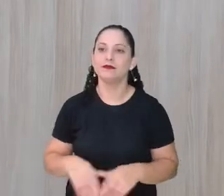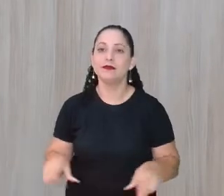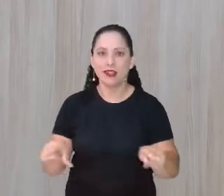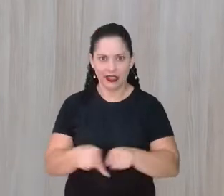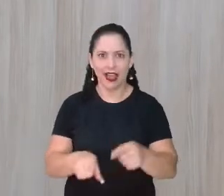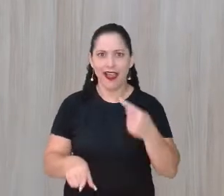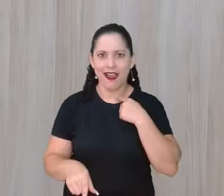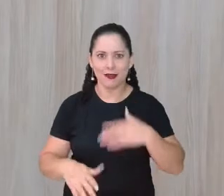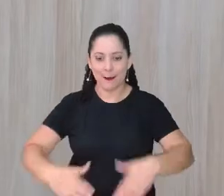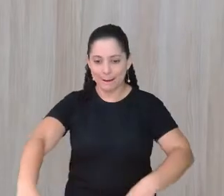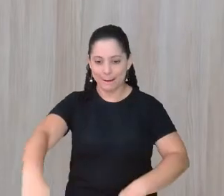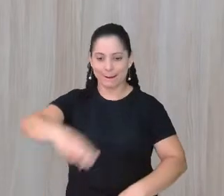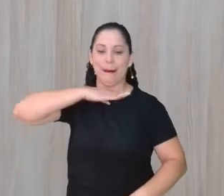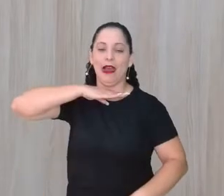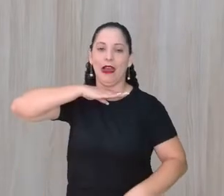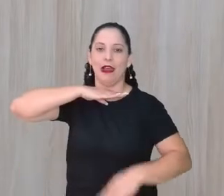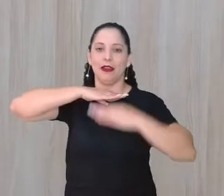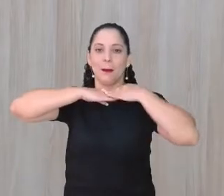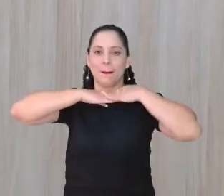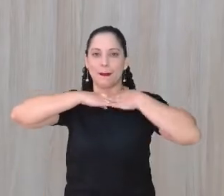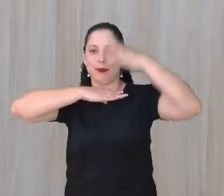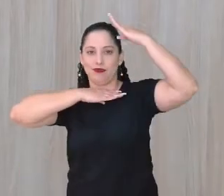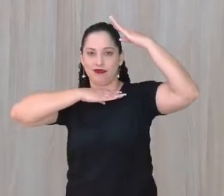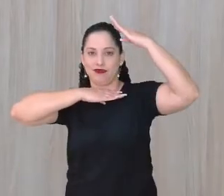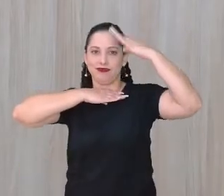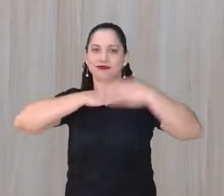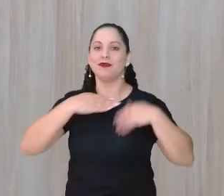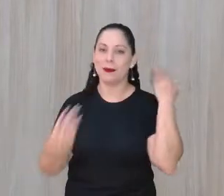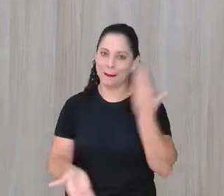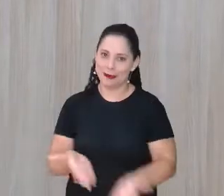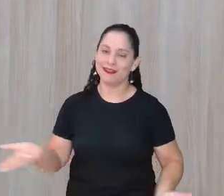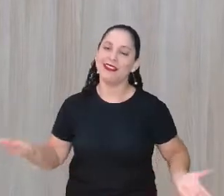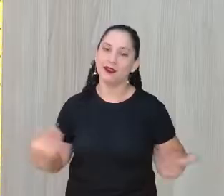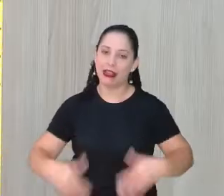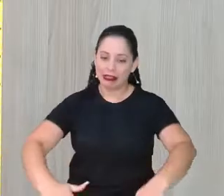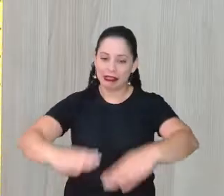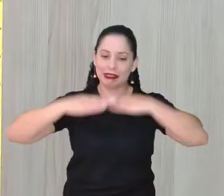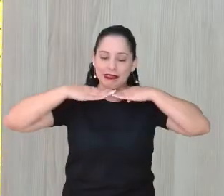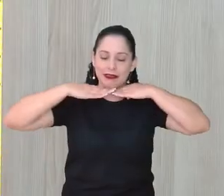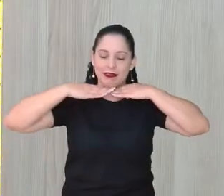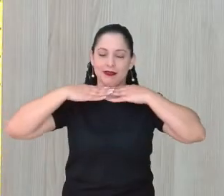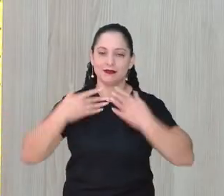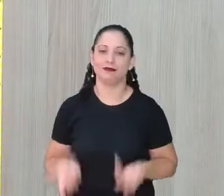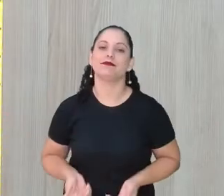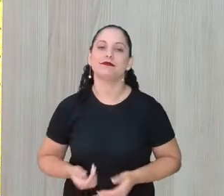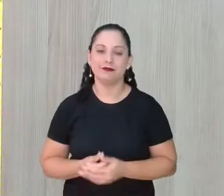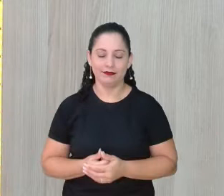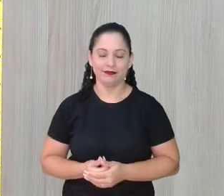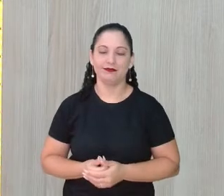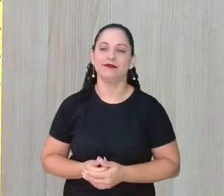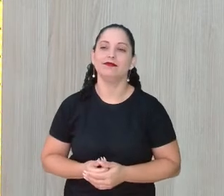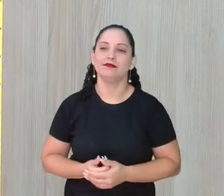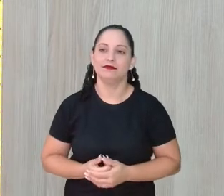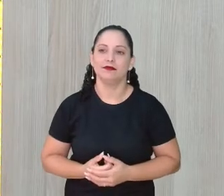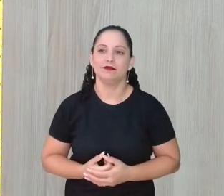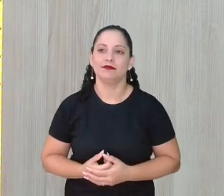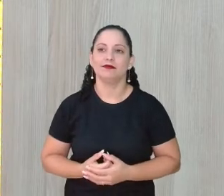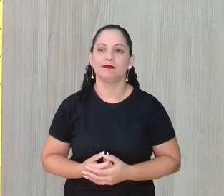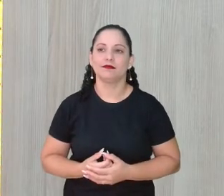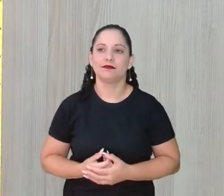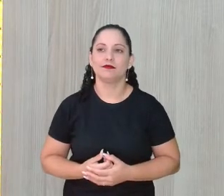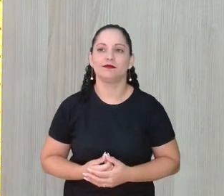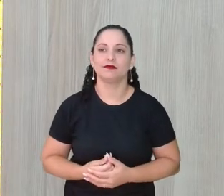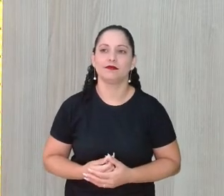E perdeu a cabeça, pois é, literalmente, literalmente, né? Foi guilhotinado também. Exato, exato. Então, olha